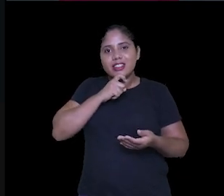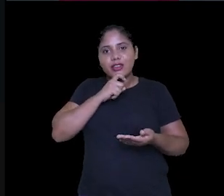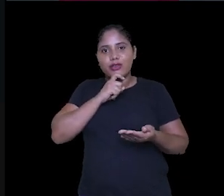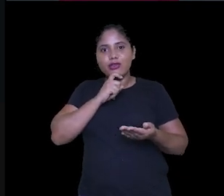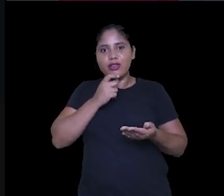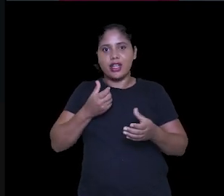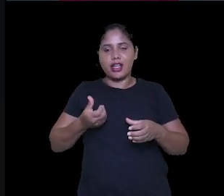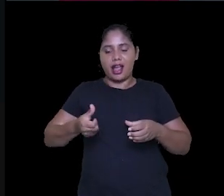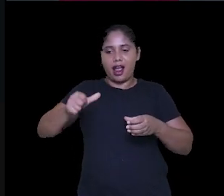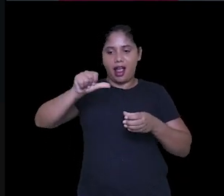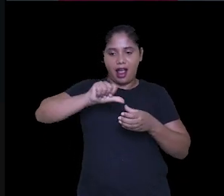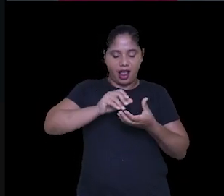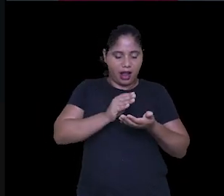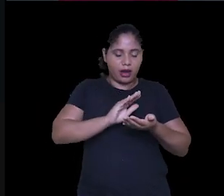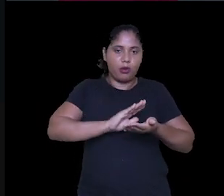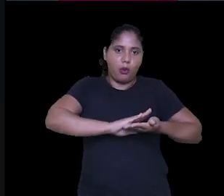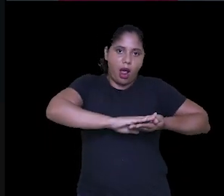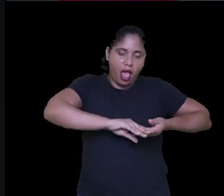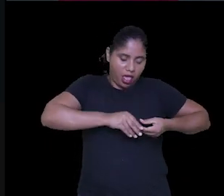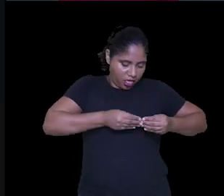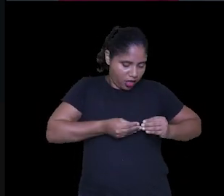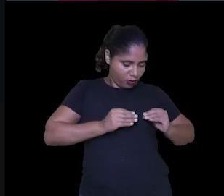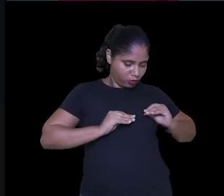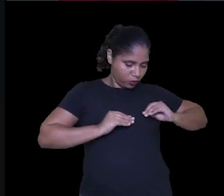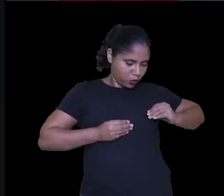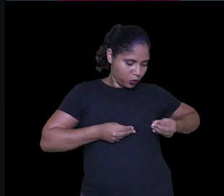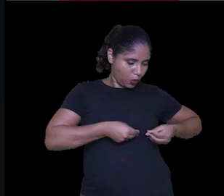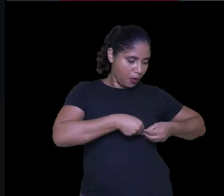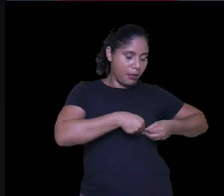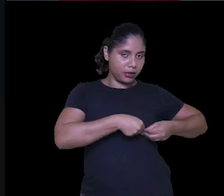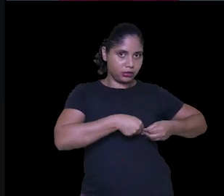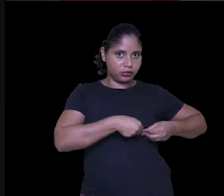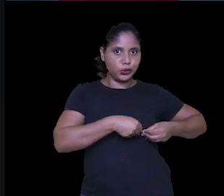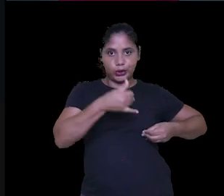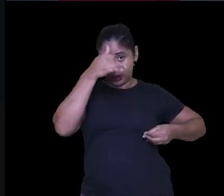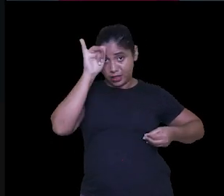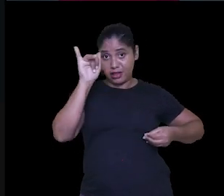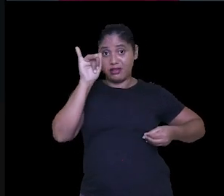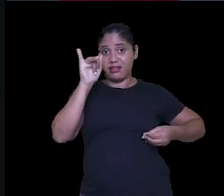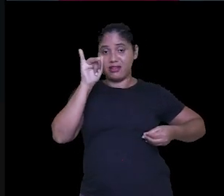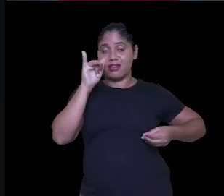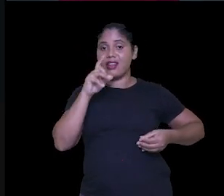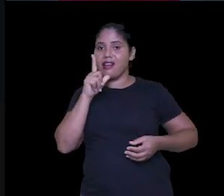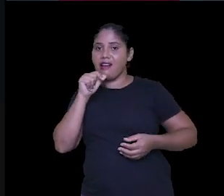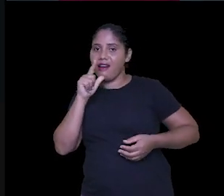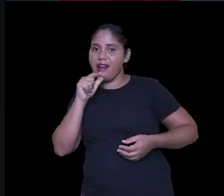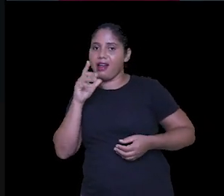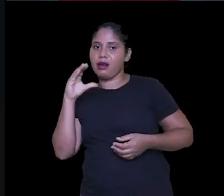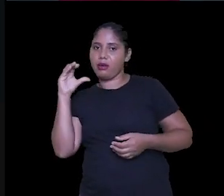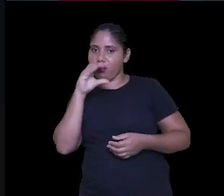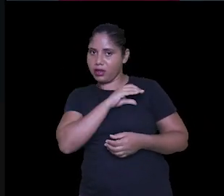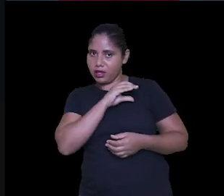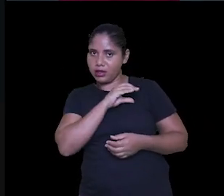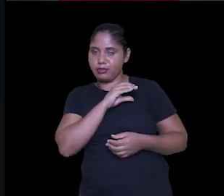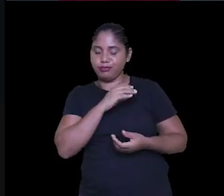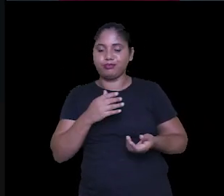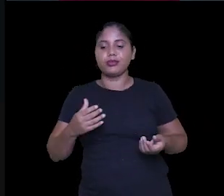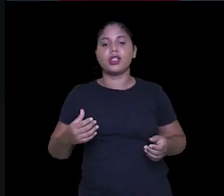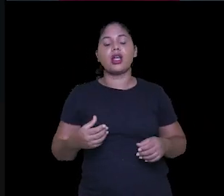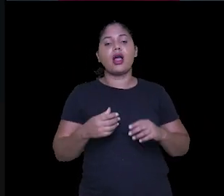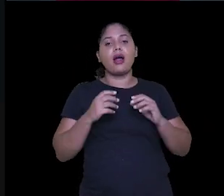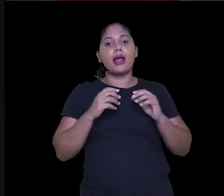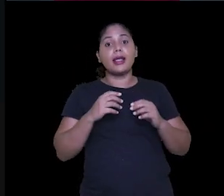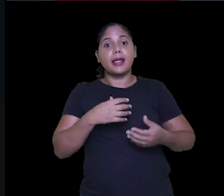muito partido, que dura em torno de 1 a 2 horas, às vezes até 4 horas. Que eles precisam ser